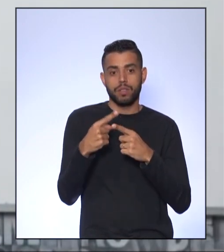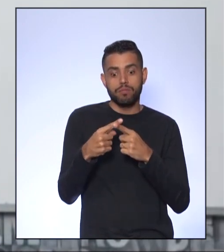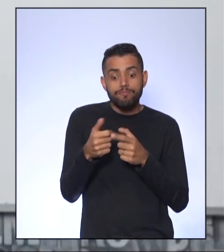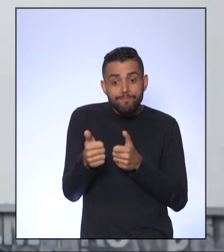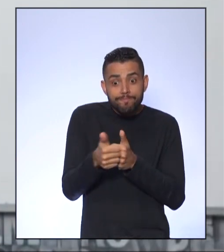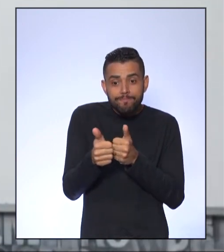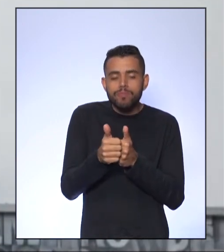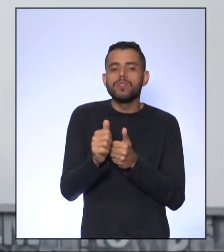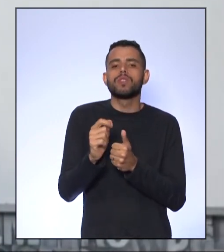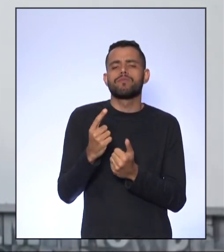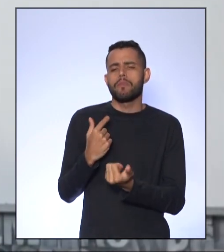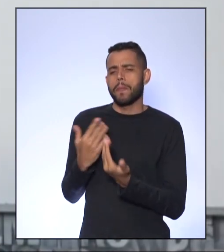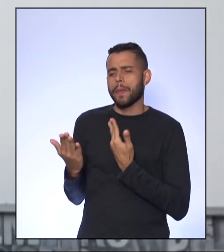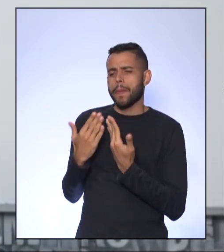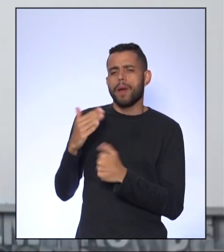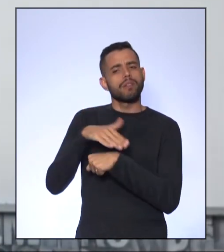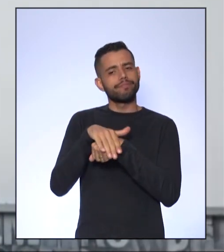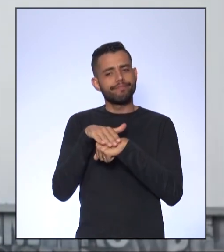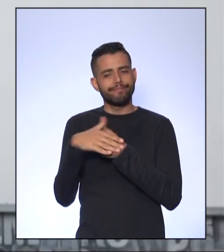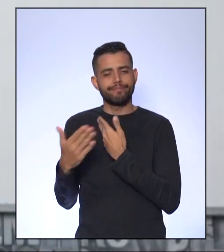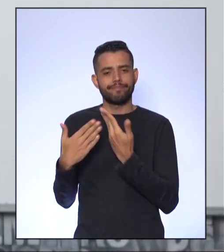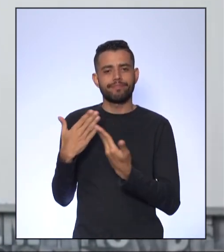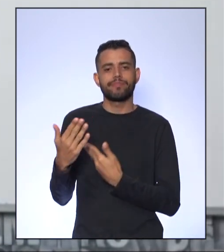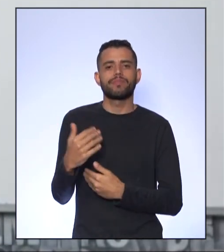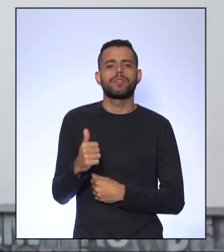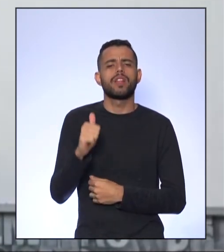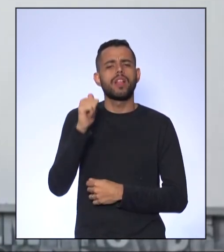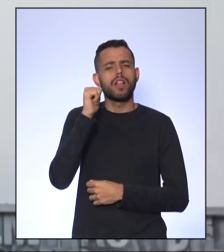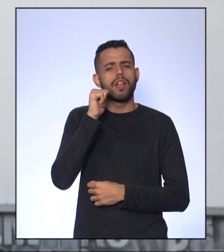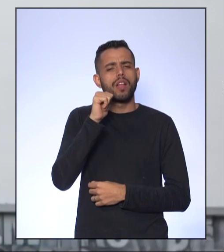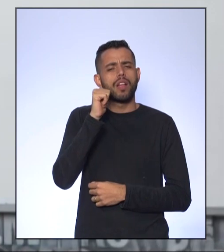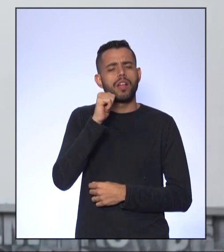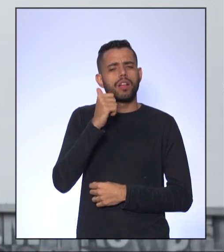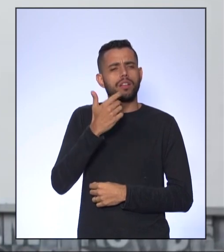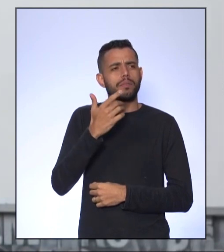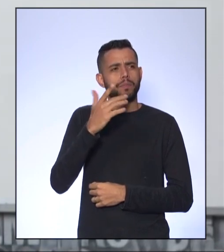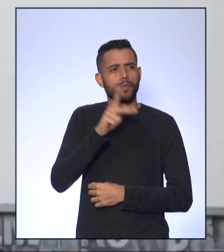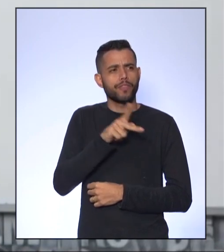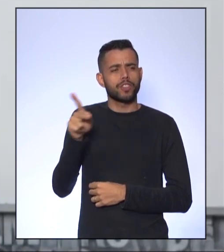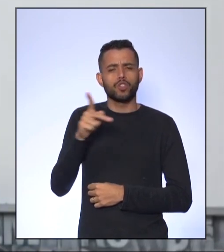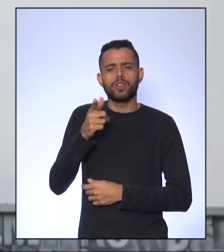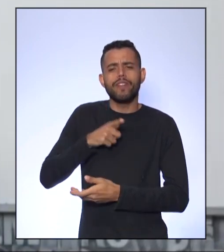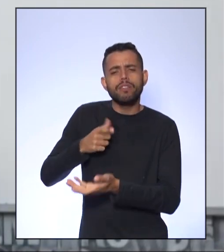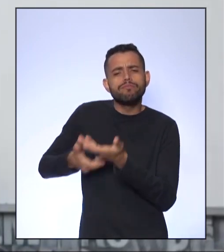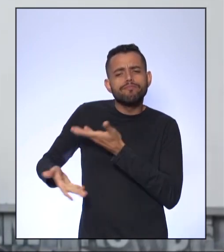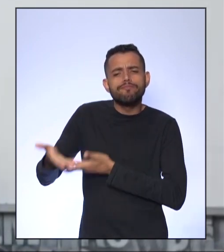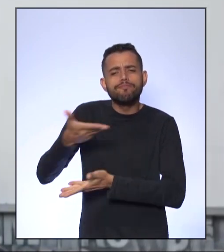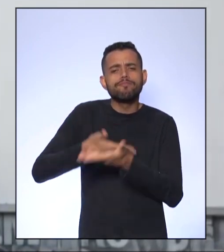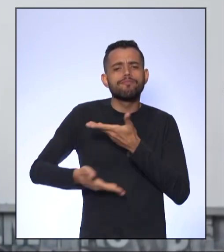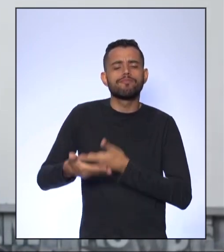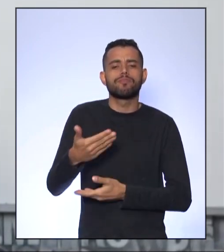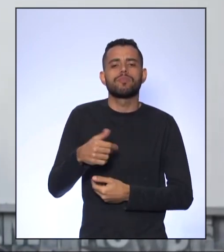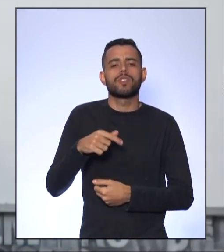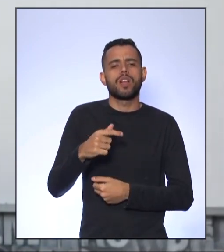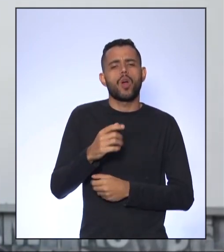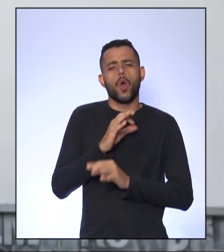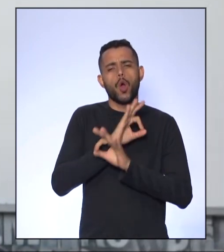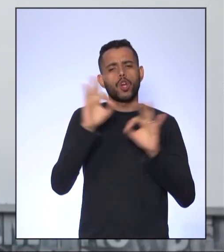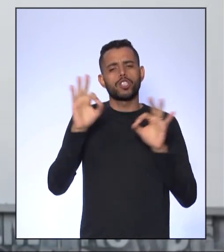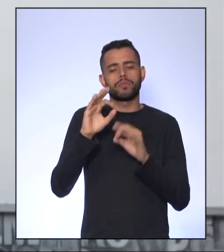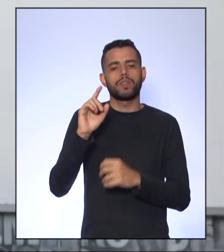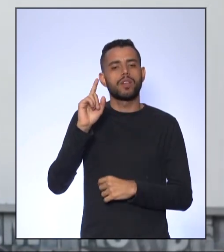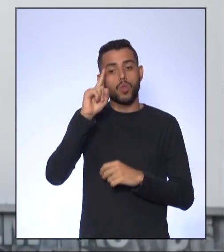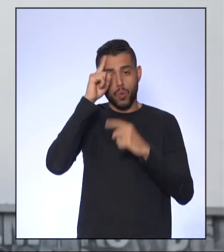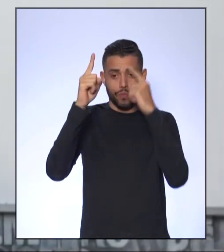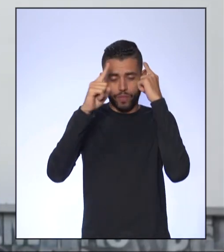uma interação legal. A nossa mediadora é top, uma professora excepcional está mediando a nossa aula aqui. Está vindo algumas